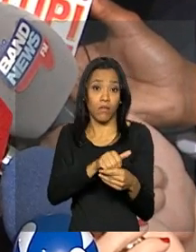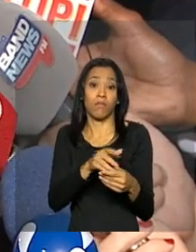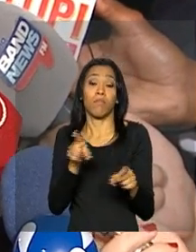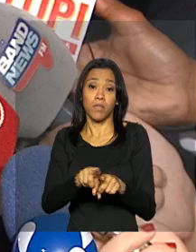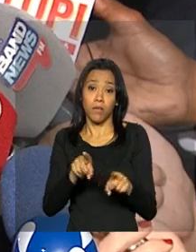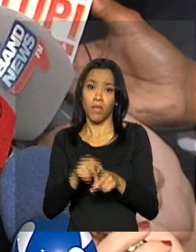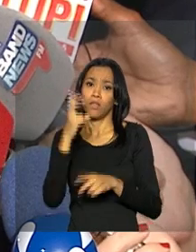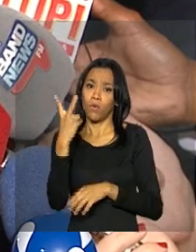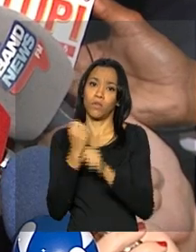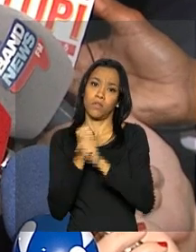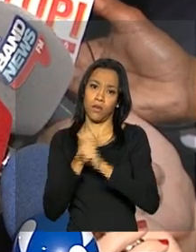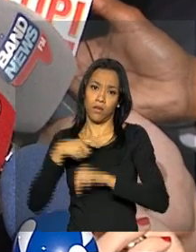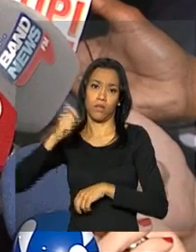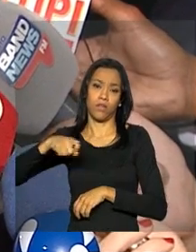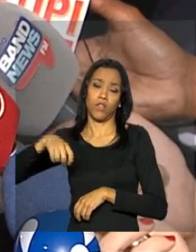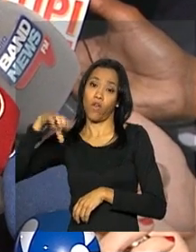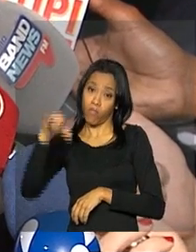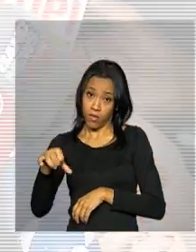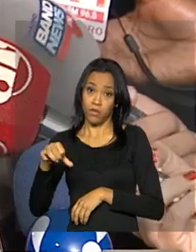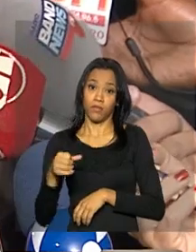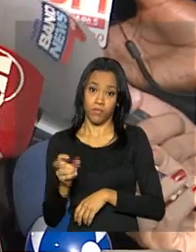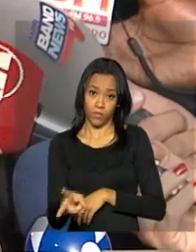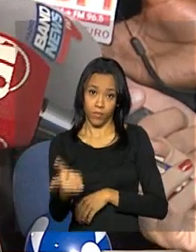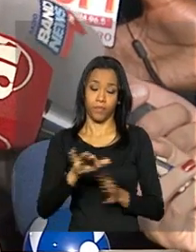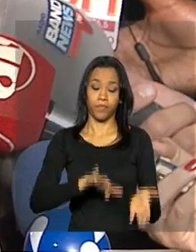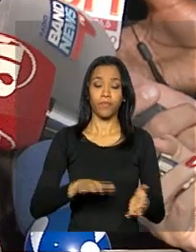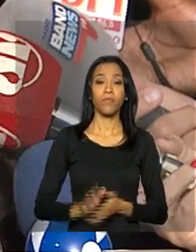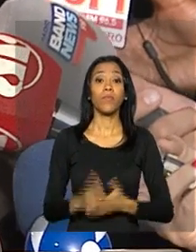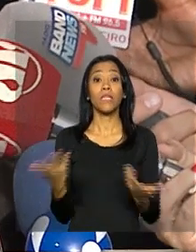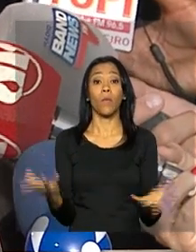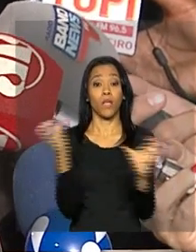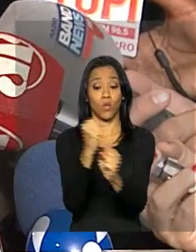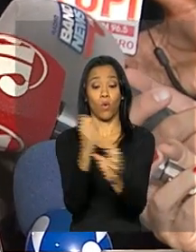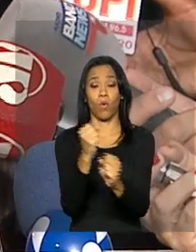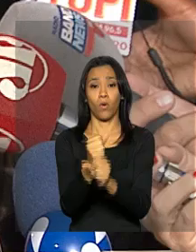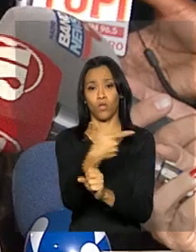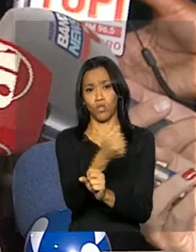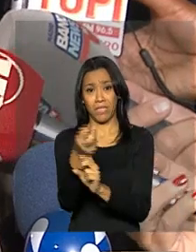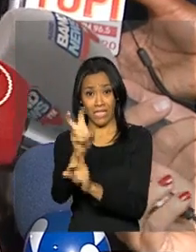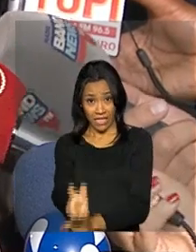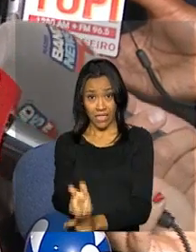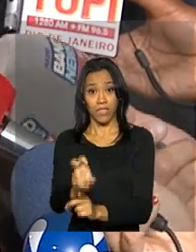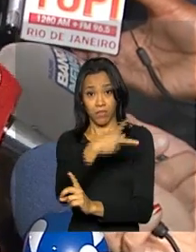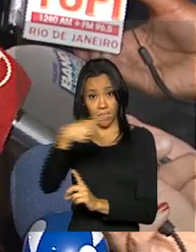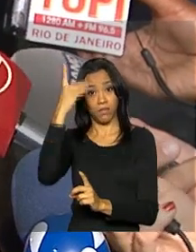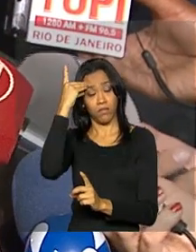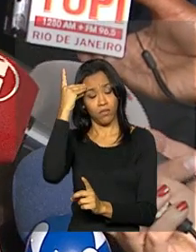seus 2 anos e 9 meses que lhe restam. As contas de 2015 da presidenta Dilma sequer